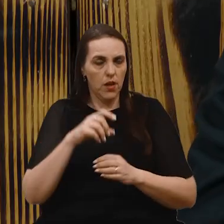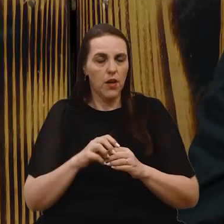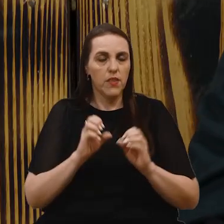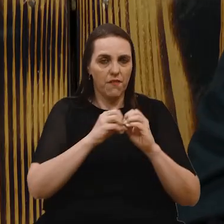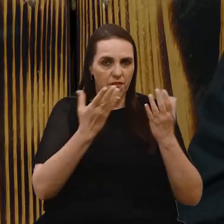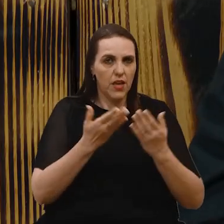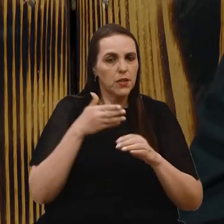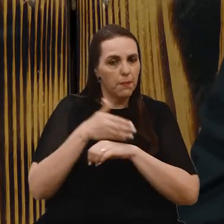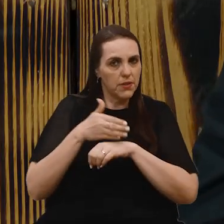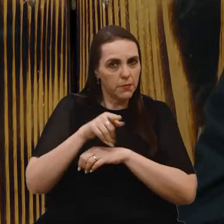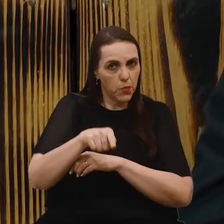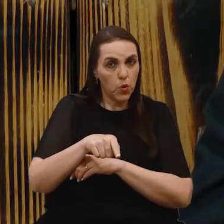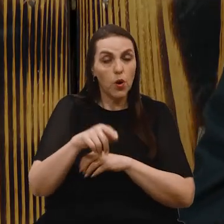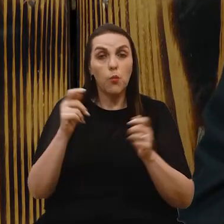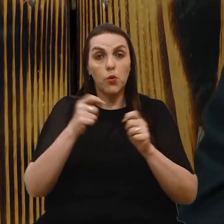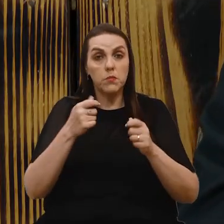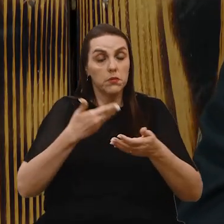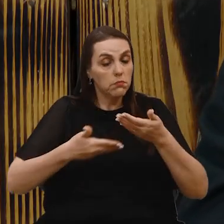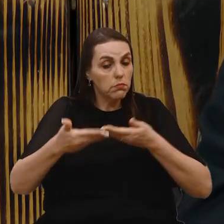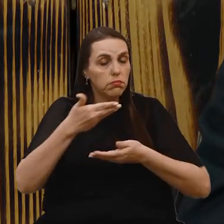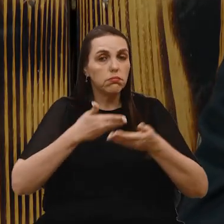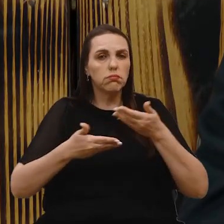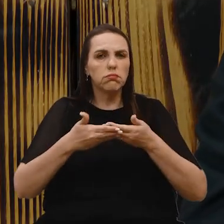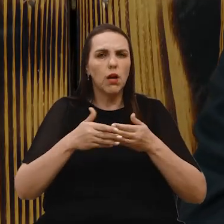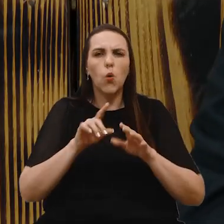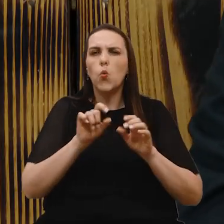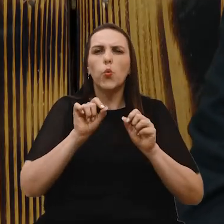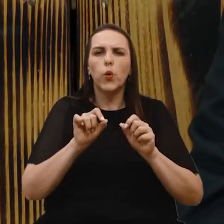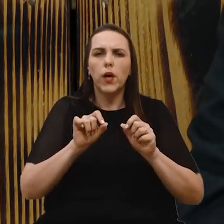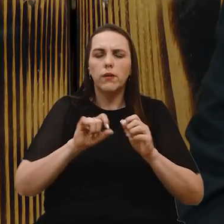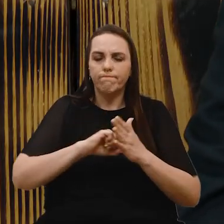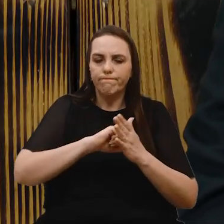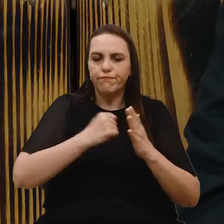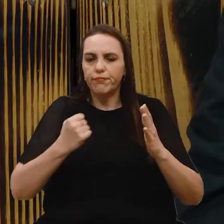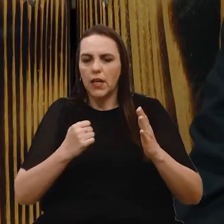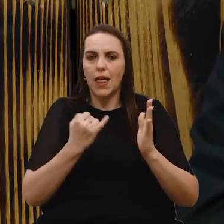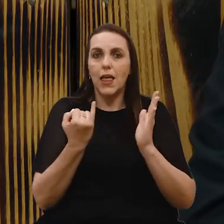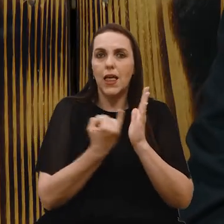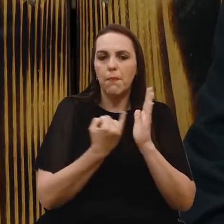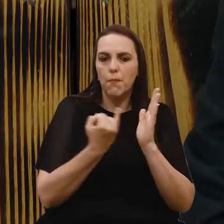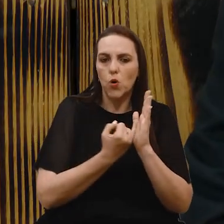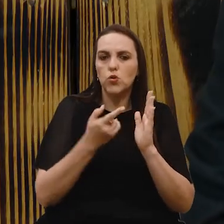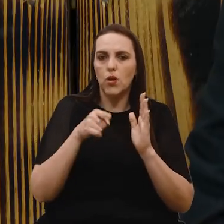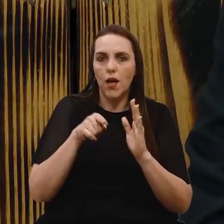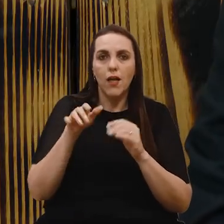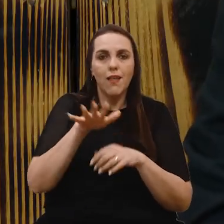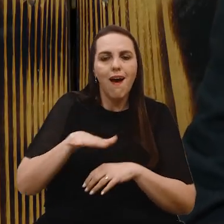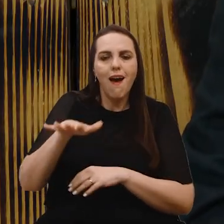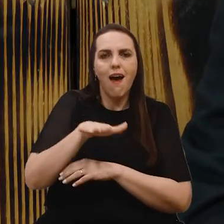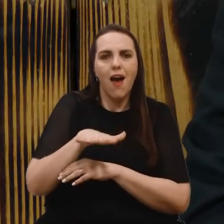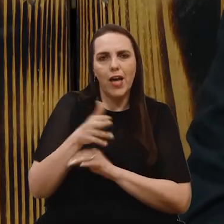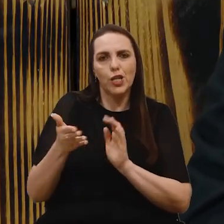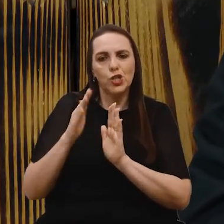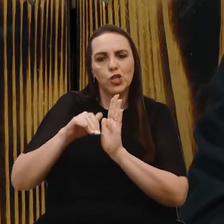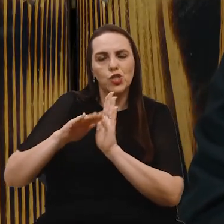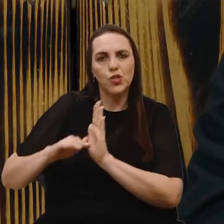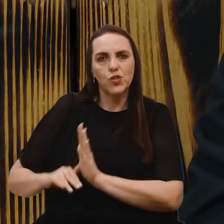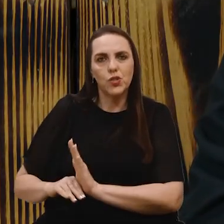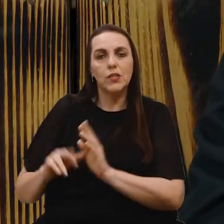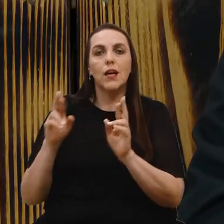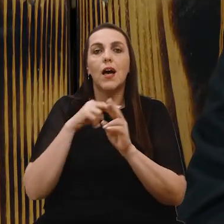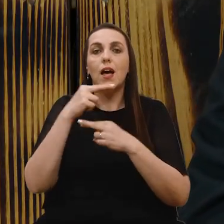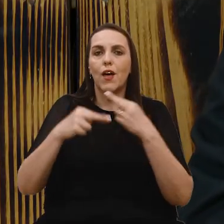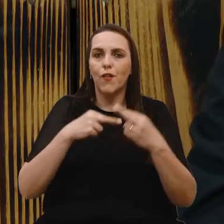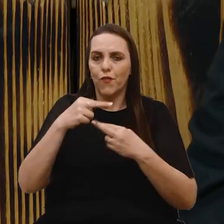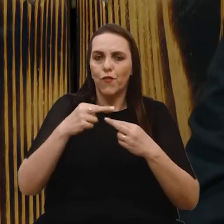também compartilhar conosco no sentido de destravar tributos para a cadeia vitivinícola à luz também da própria